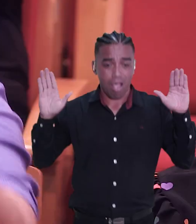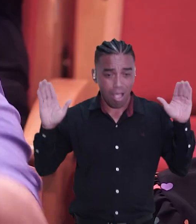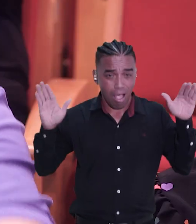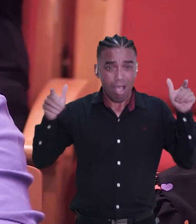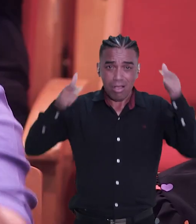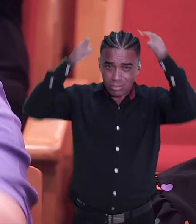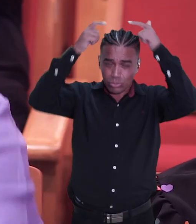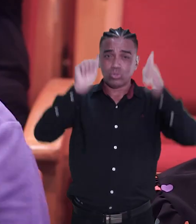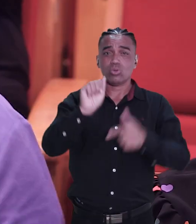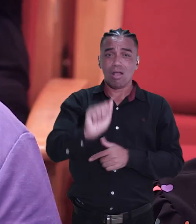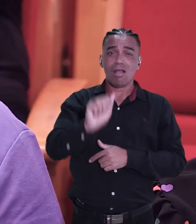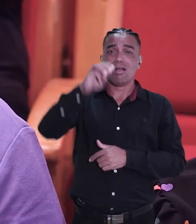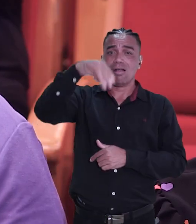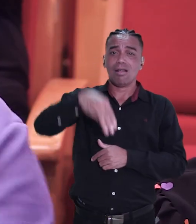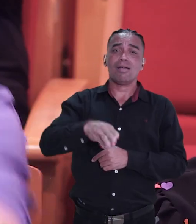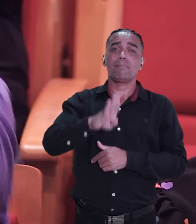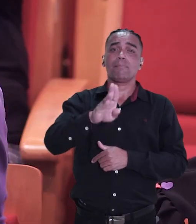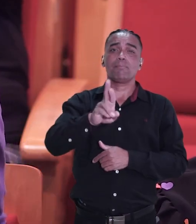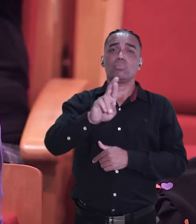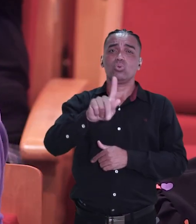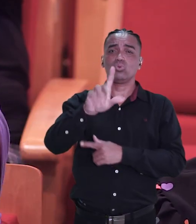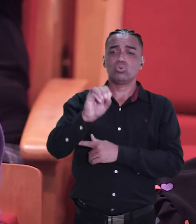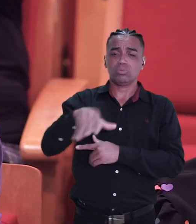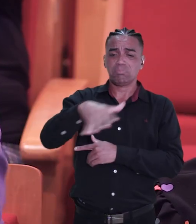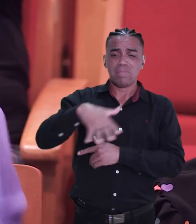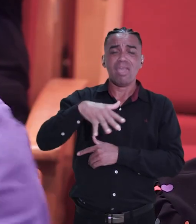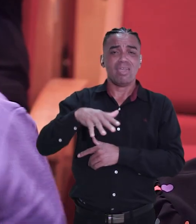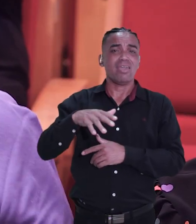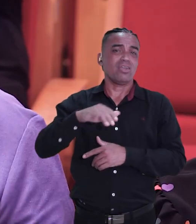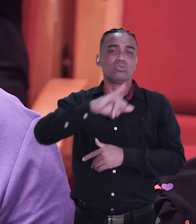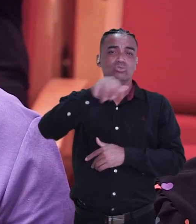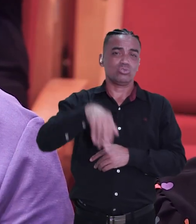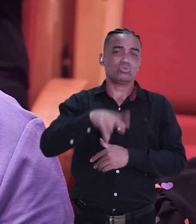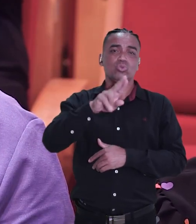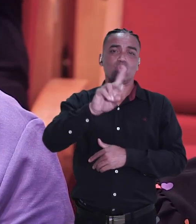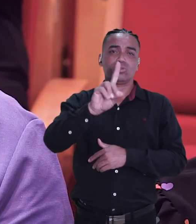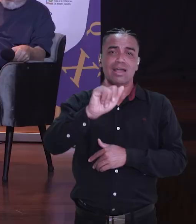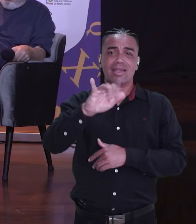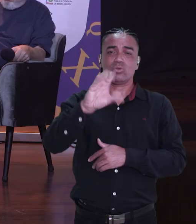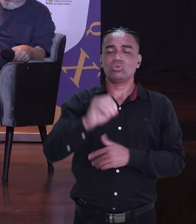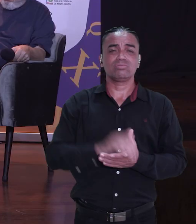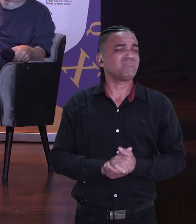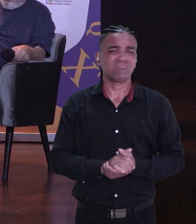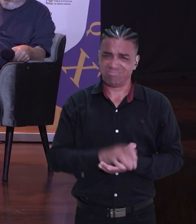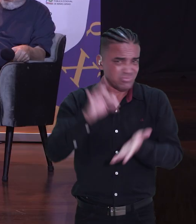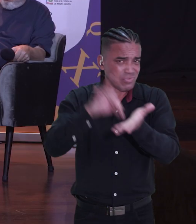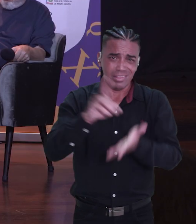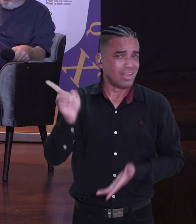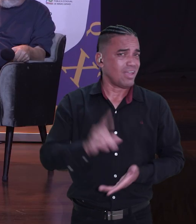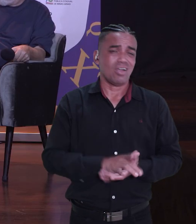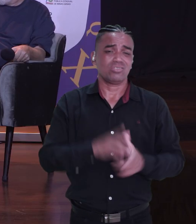de Hamburgo, como a Araci é conhecida, só nos meios judaicos, né? Não, você está enganado. Foi feita uma